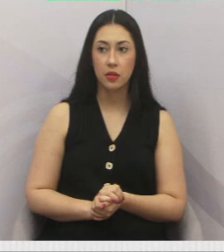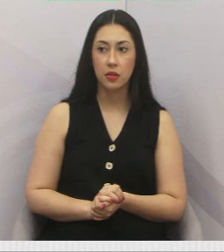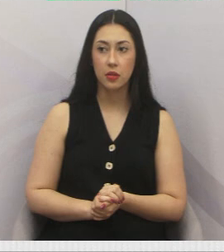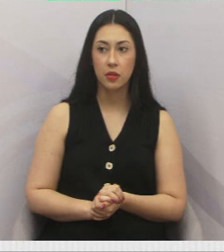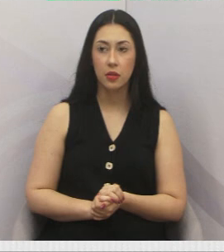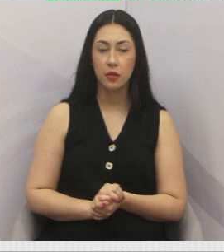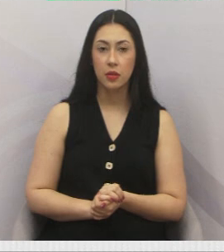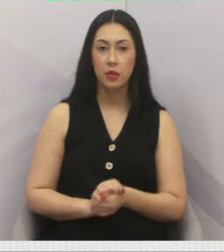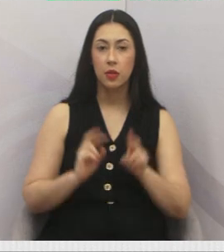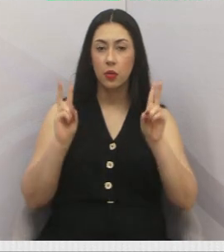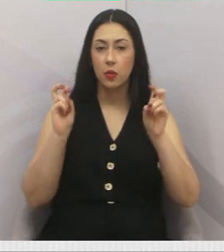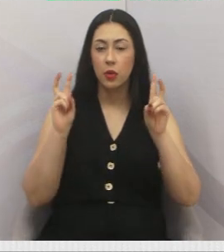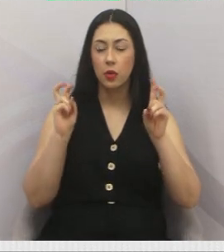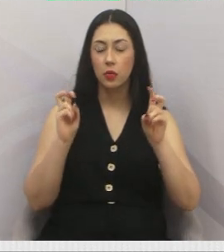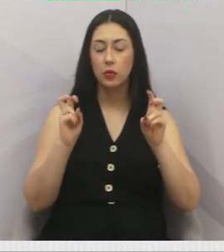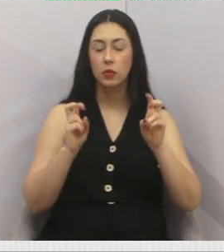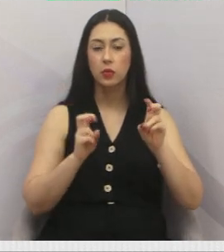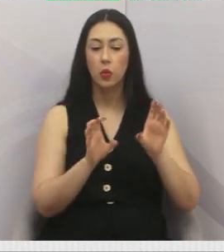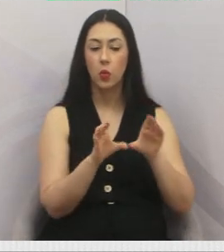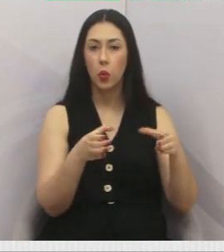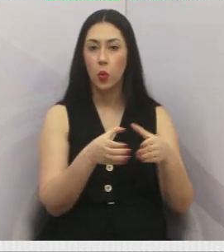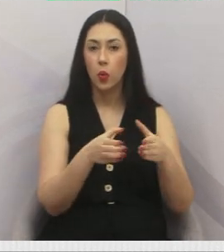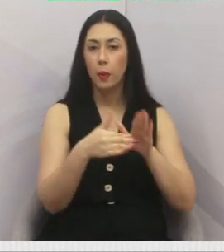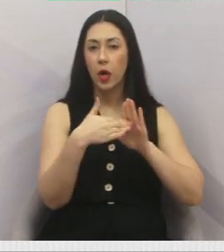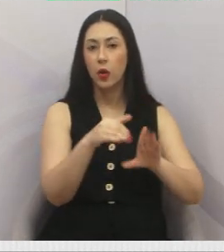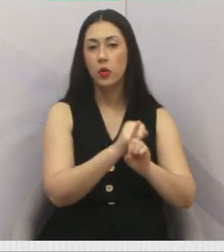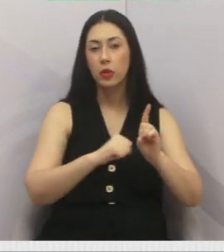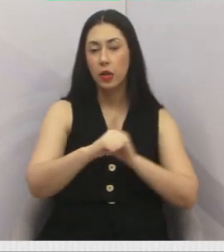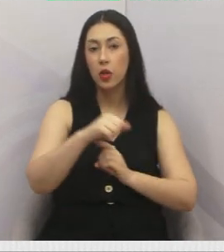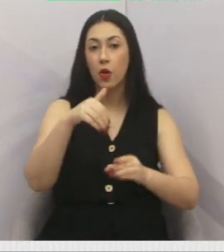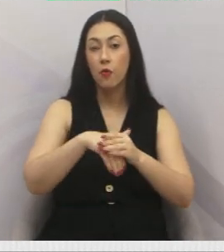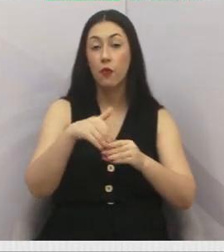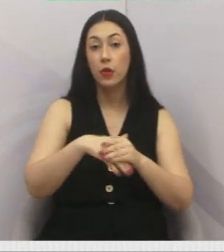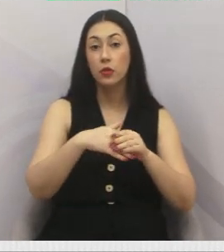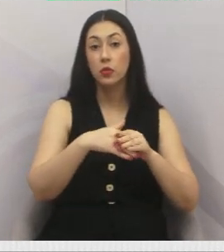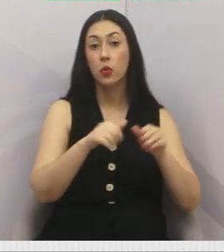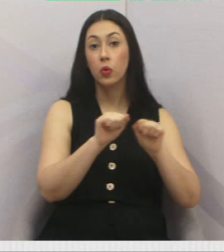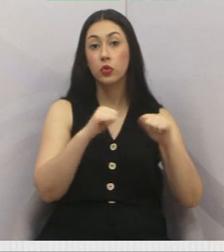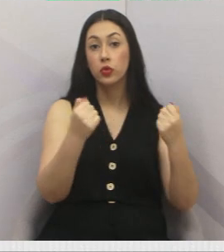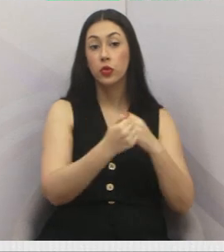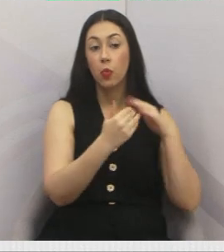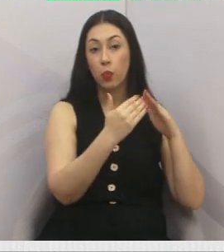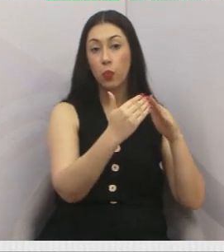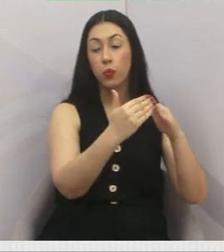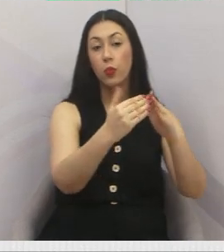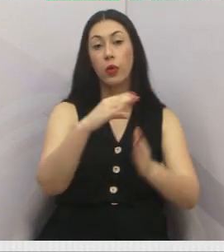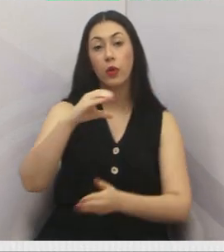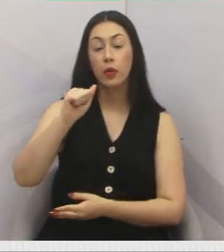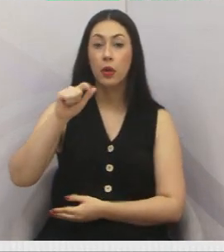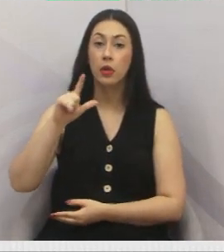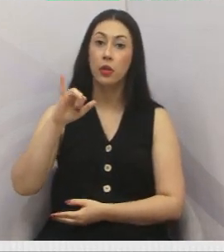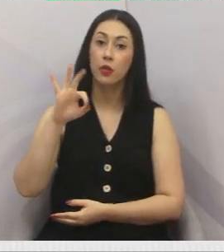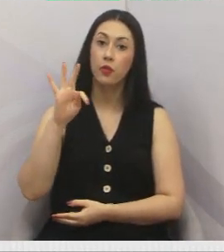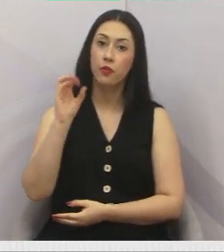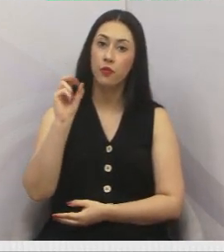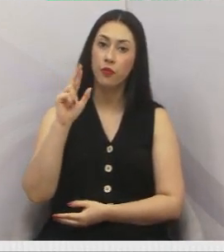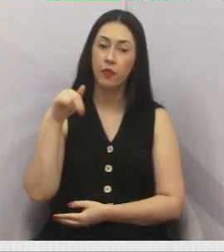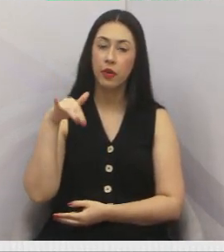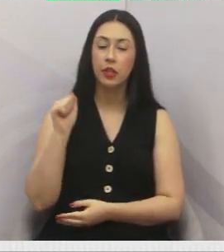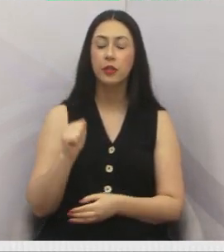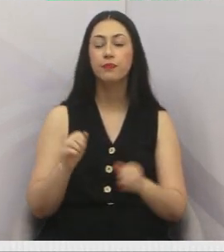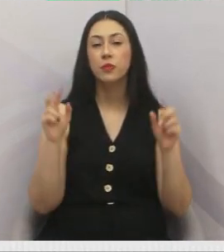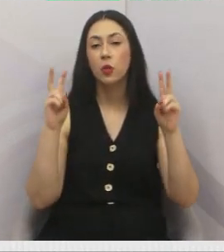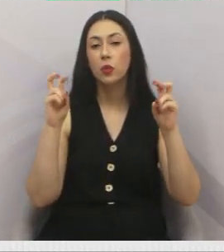Segmento movimentos populares, um voto para a Associação dos Moradores do Parque Califórnia. Segmento entidade classe